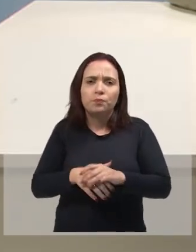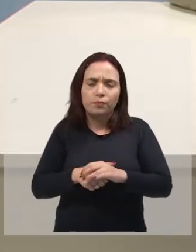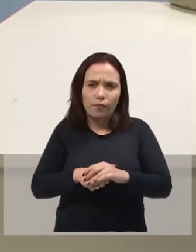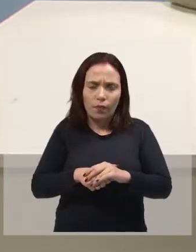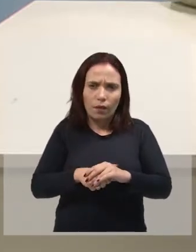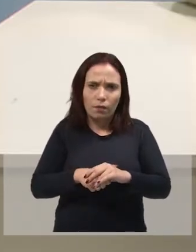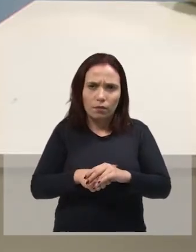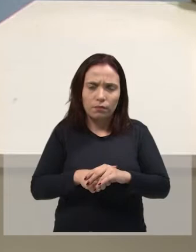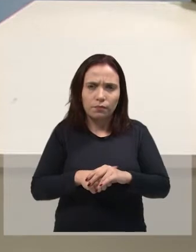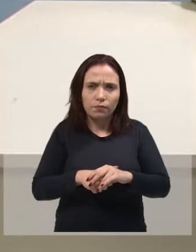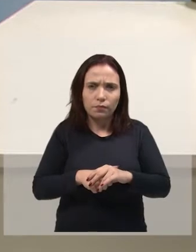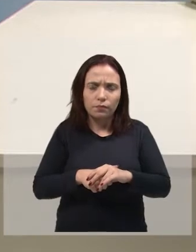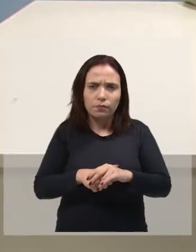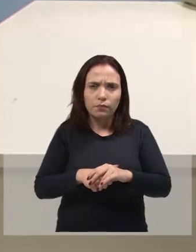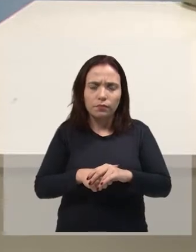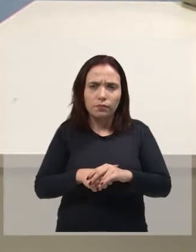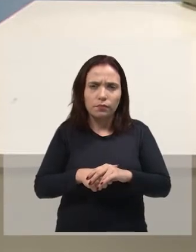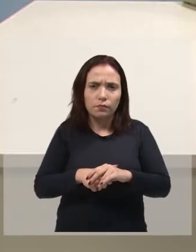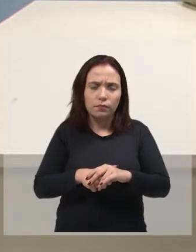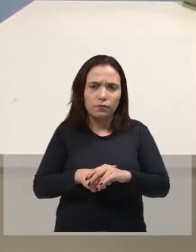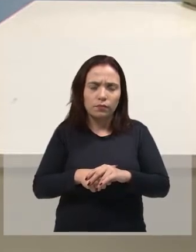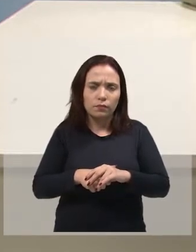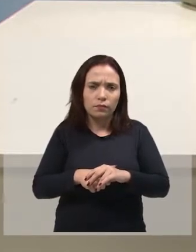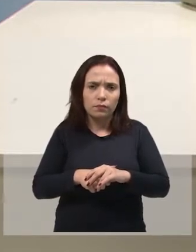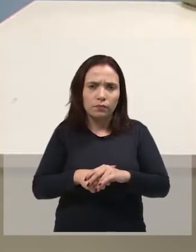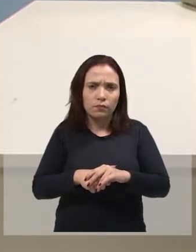se organizado, né?